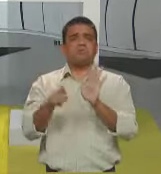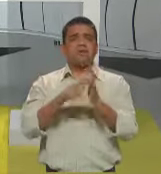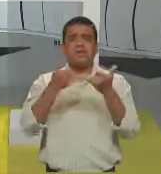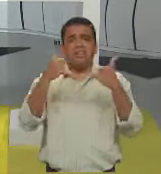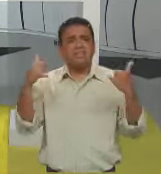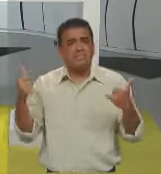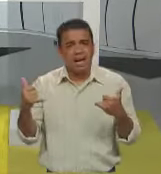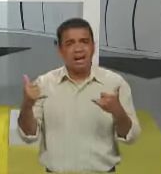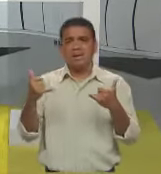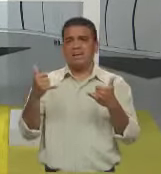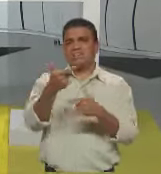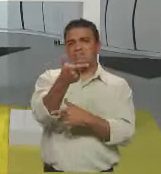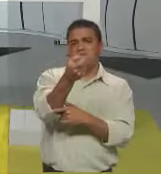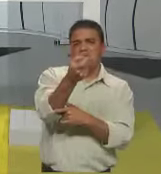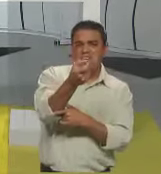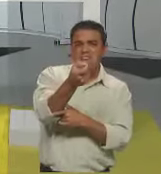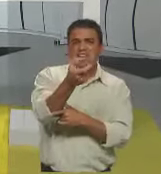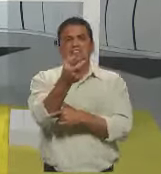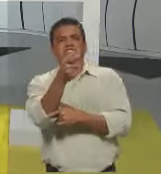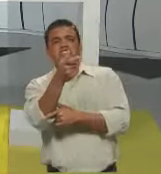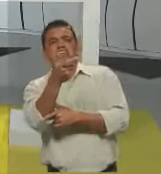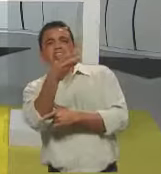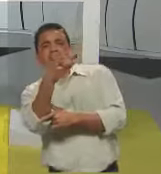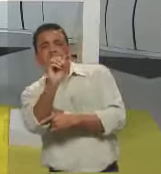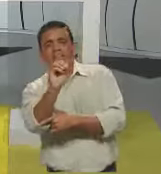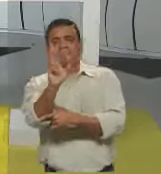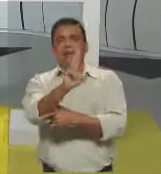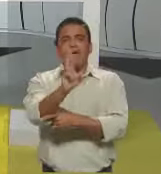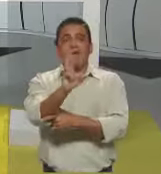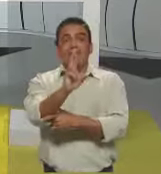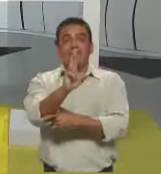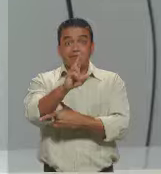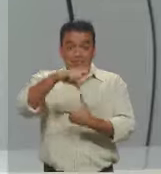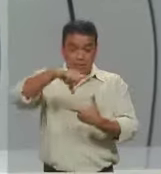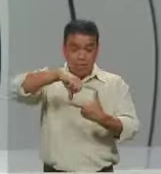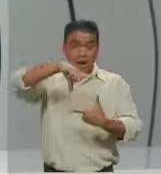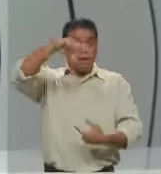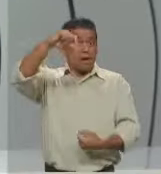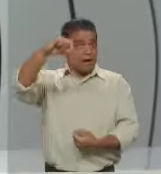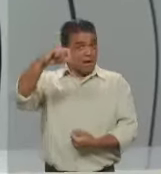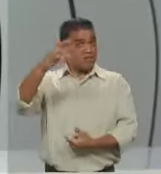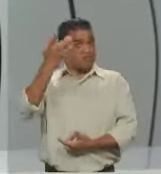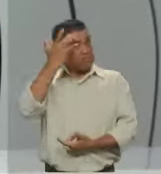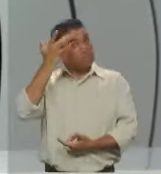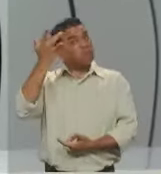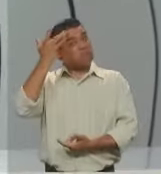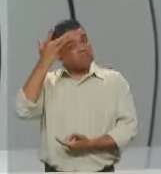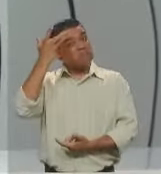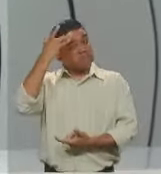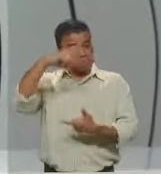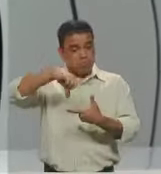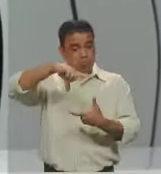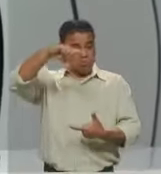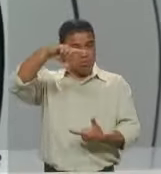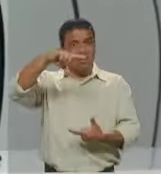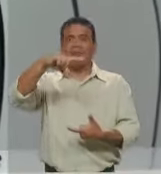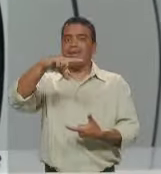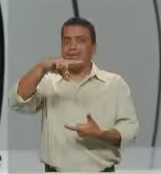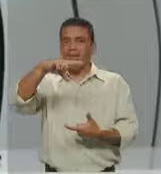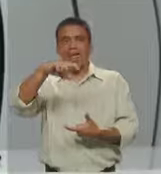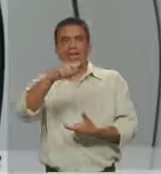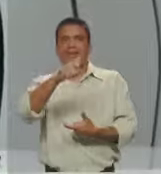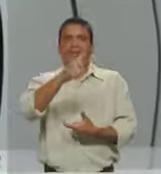que custam cerca de 20, 30 reais, assim como tem alguns aparelhos muito mais sofisticados, que vocês podem encontrar que custam centenas de